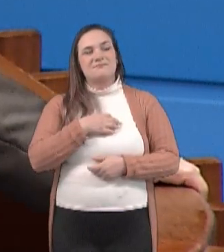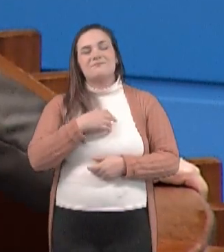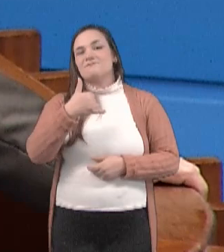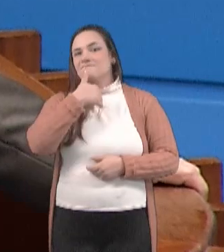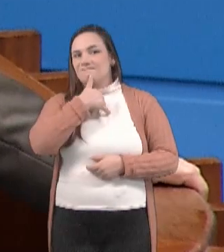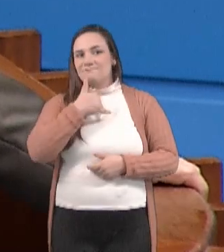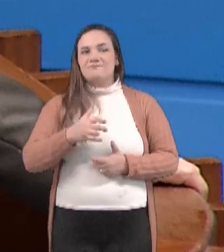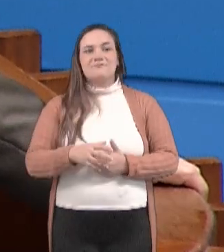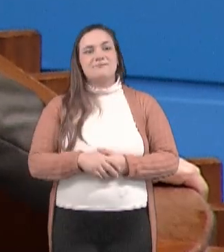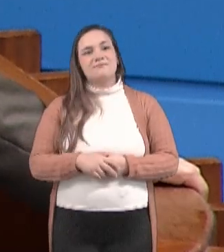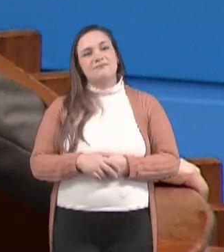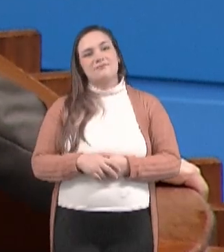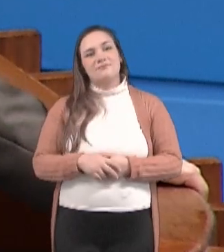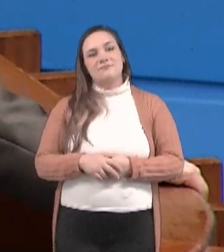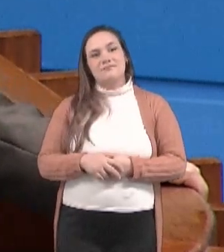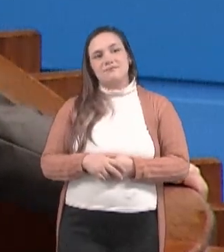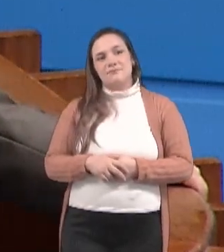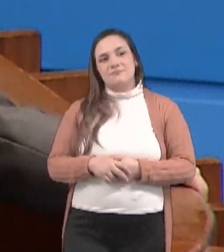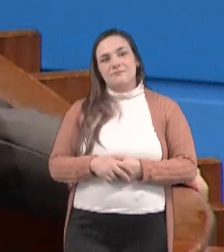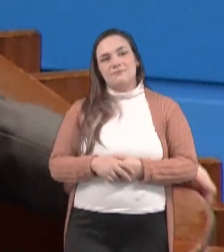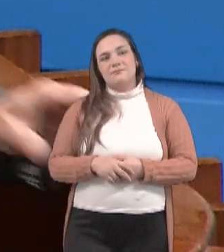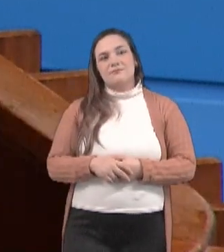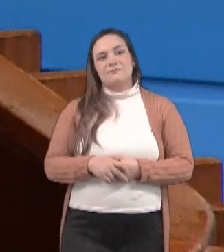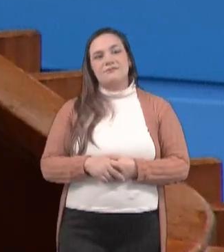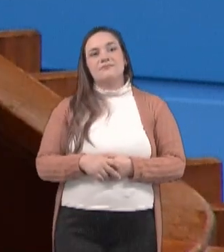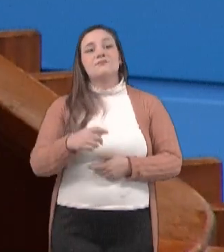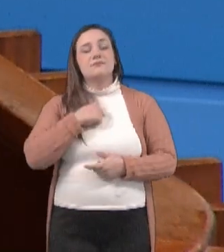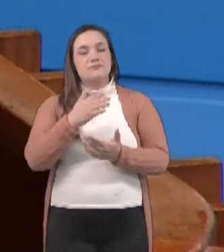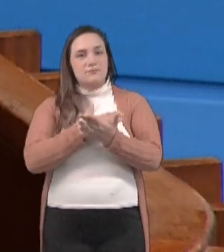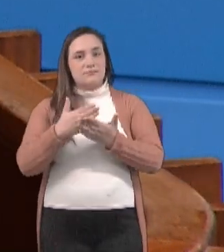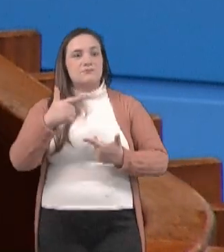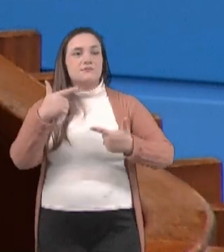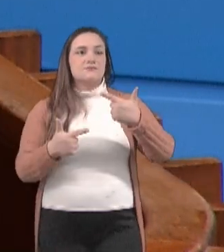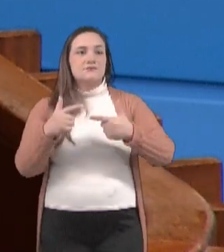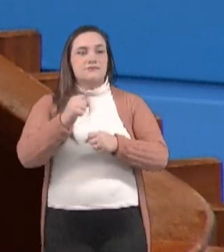chateia. Eu faço política desde 94